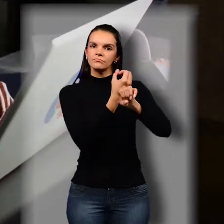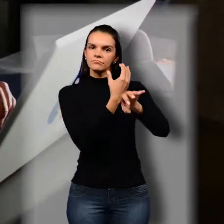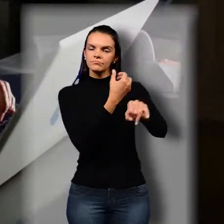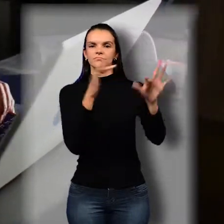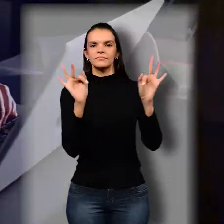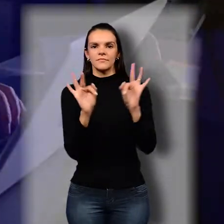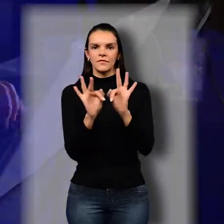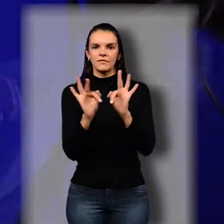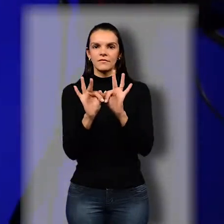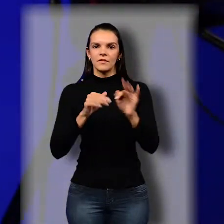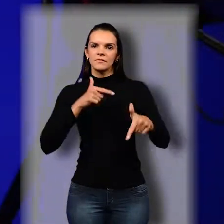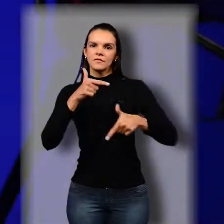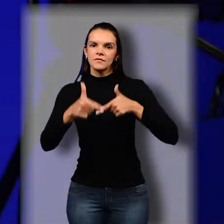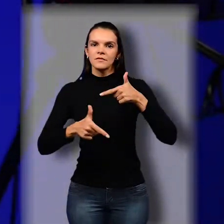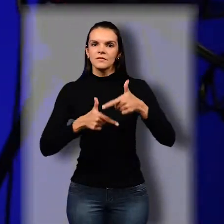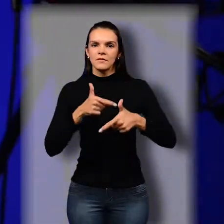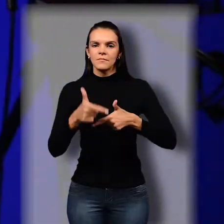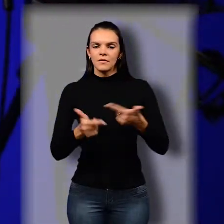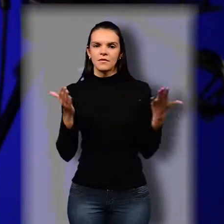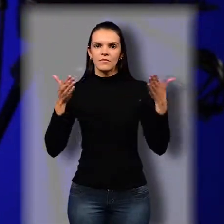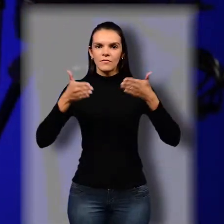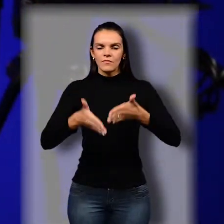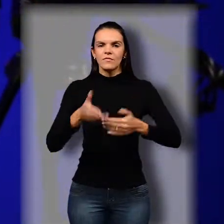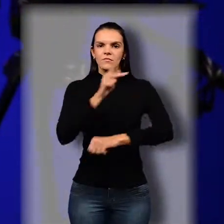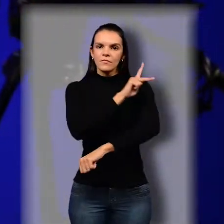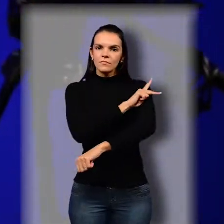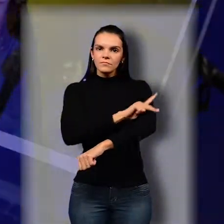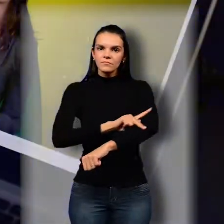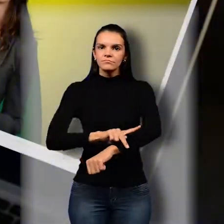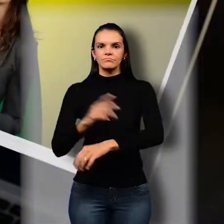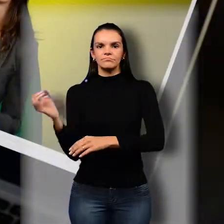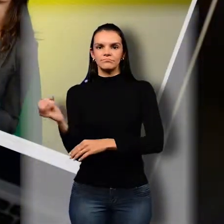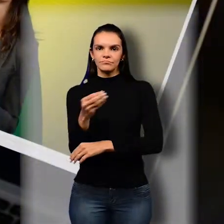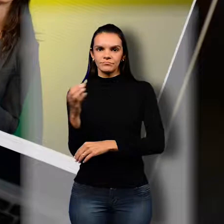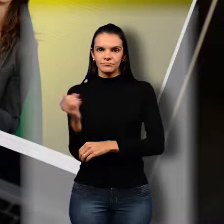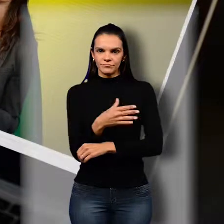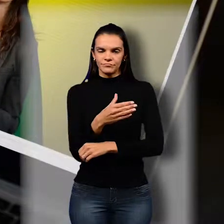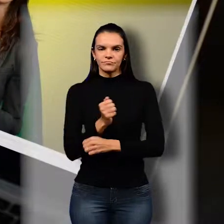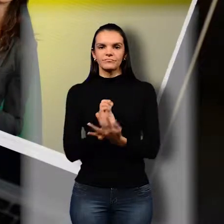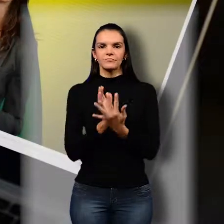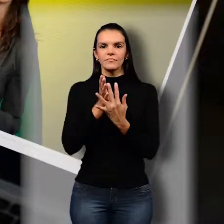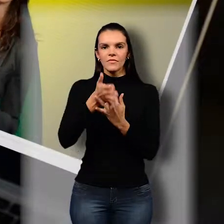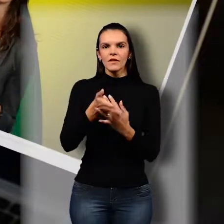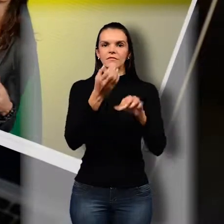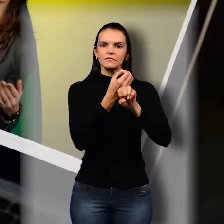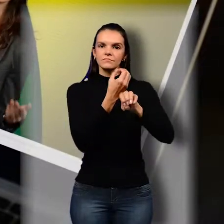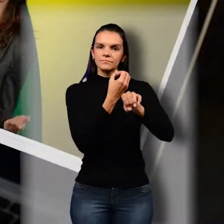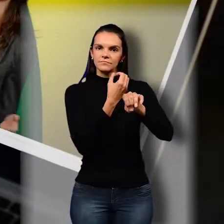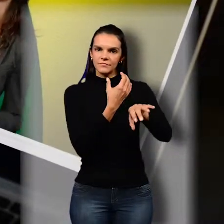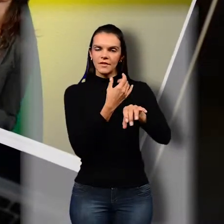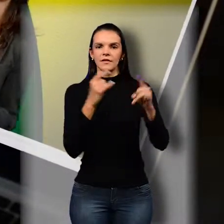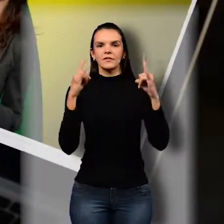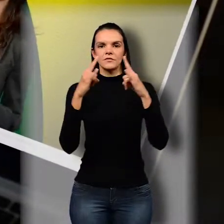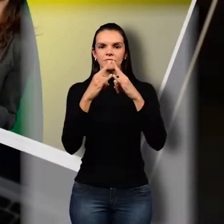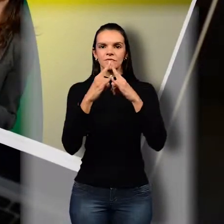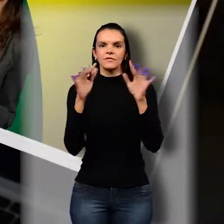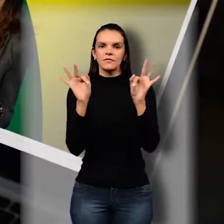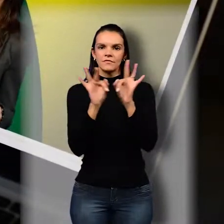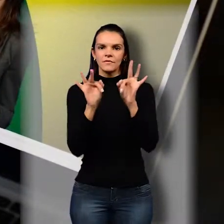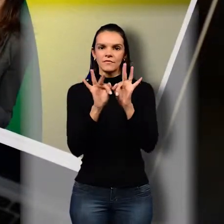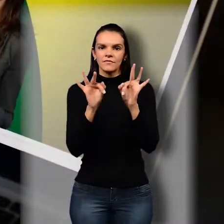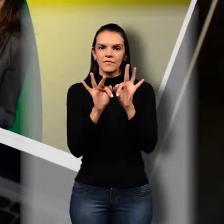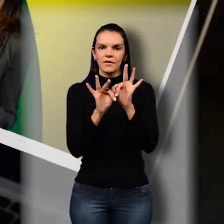FEVALE trabalham com abordagens pedagógicas inovadoras. Através da EAD, a instituição está